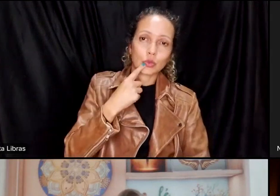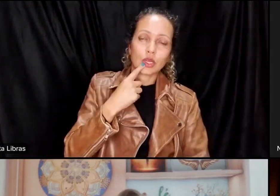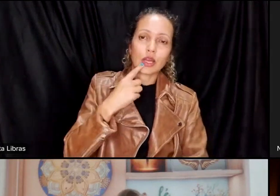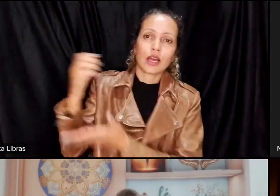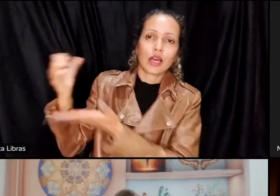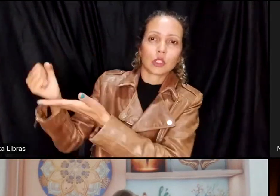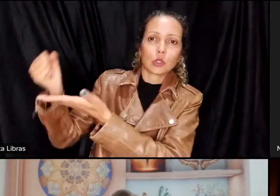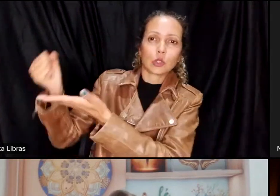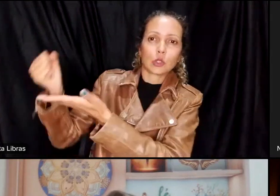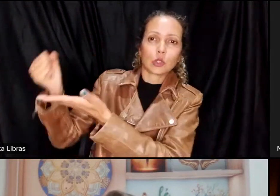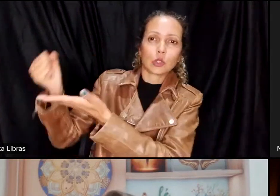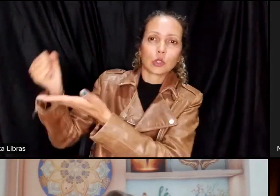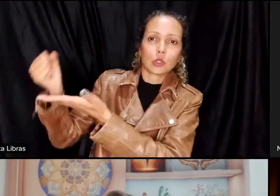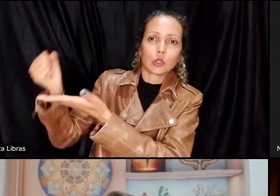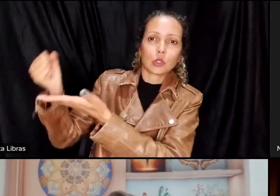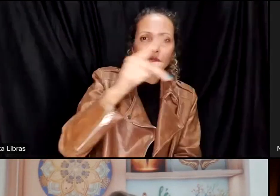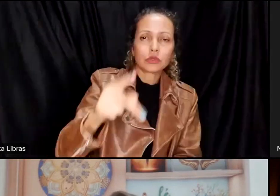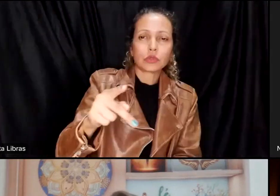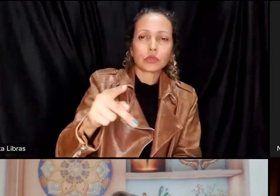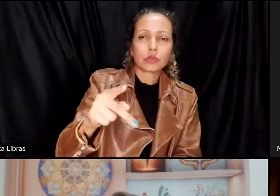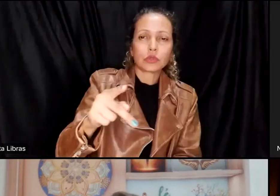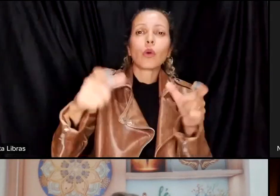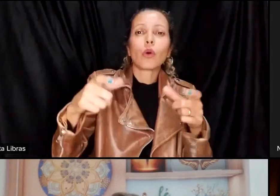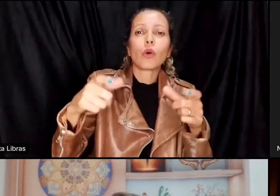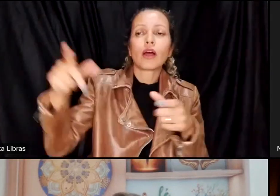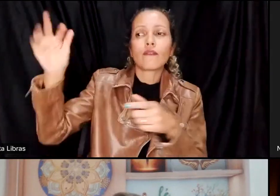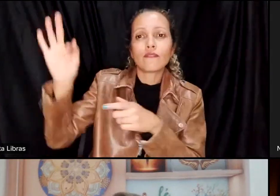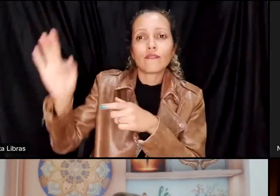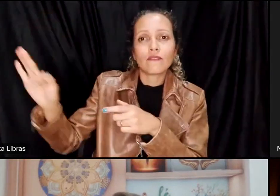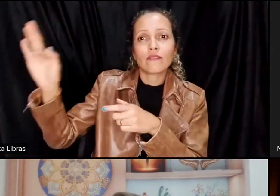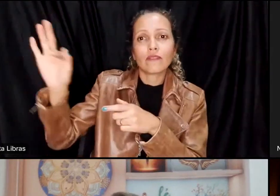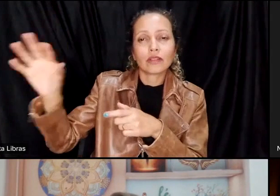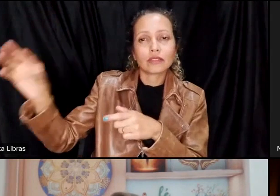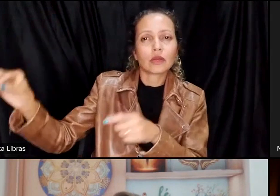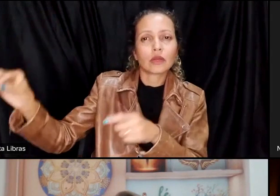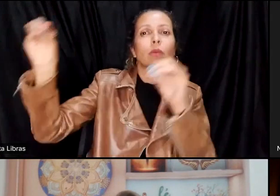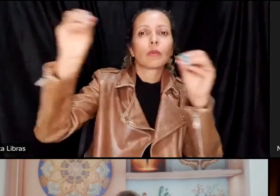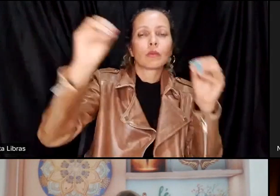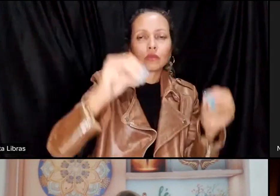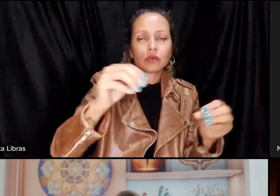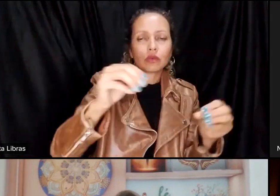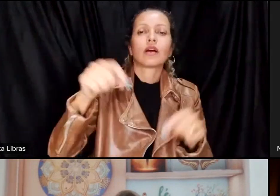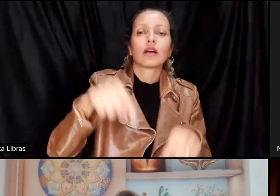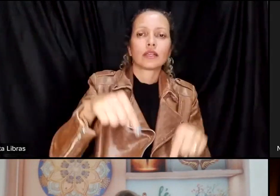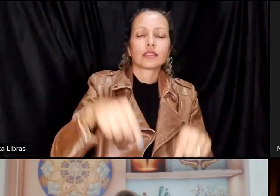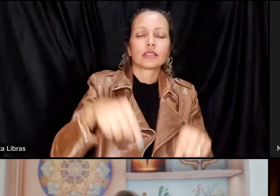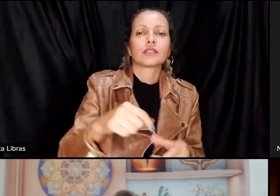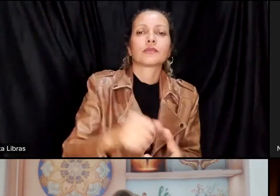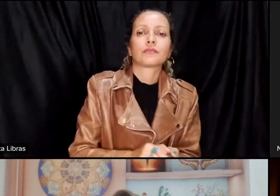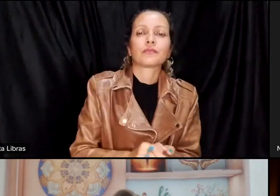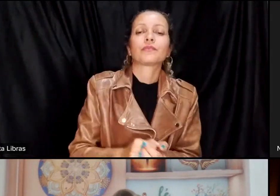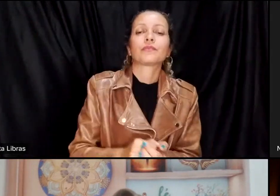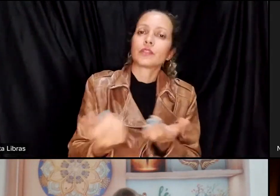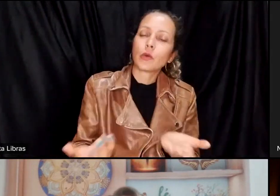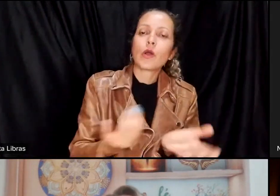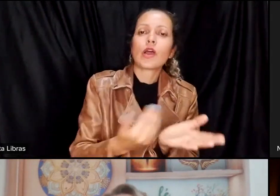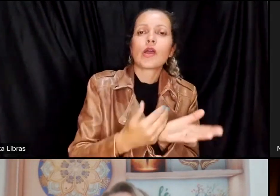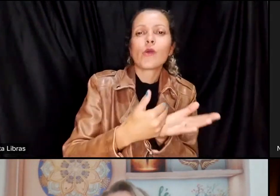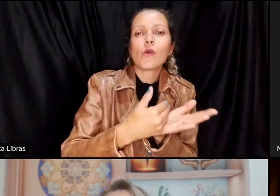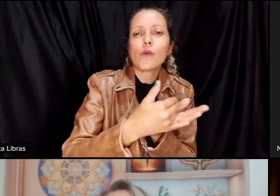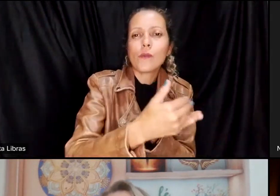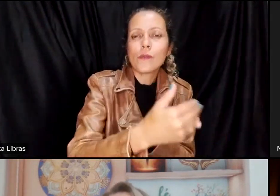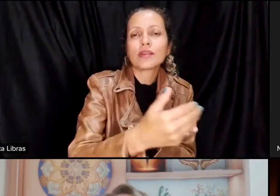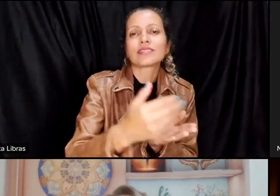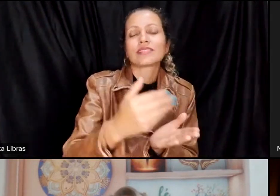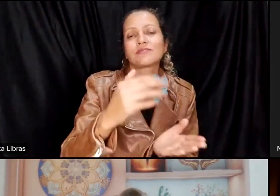Então, a língua de sinais brasileira, ela tem origem francesa, ela vem daí. E aí, eu comecei a estudar